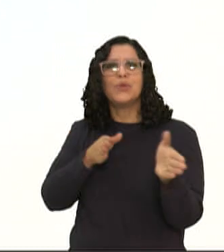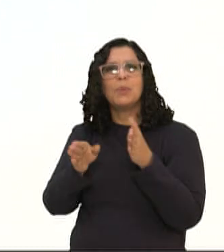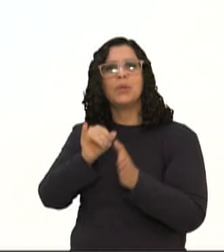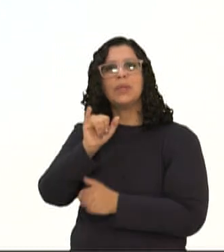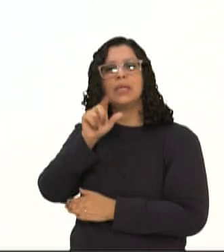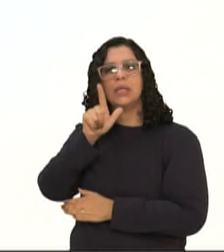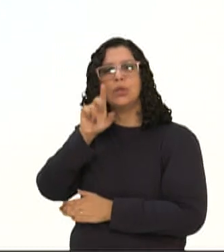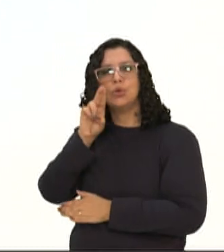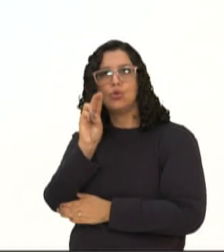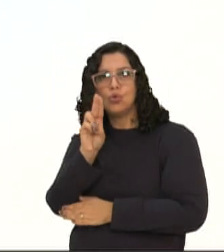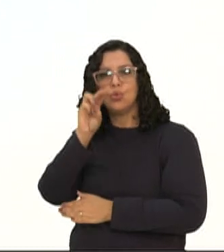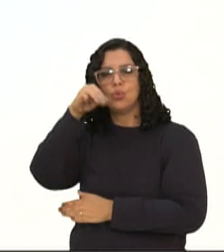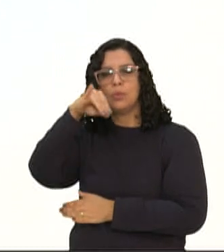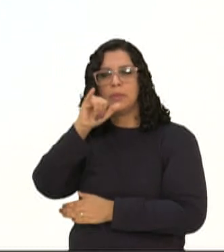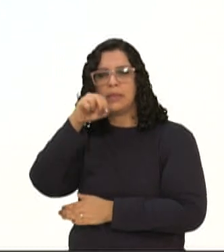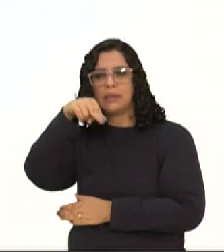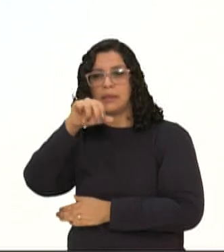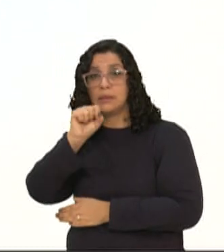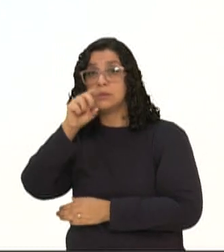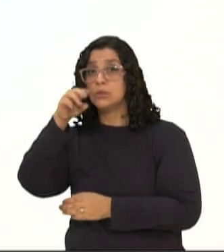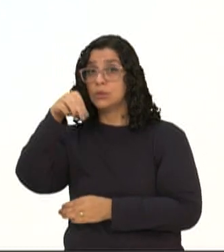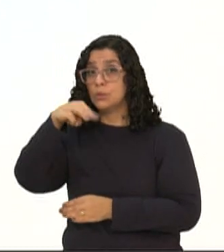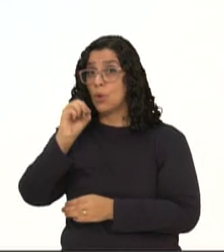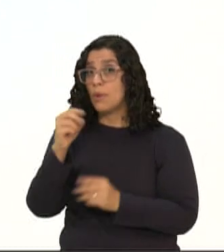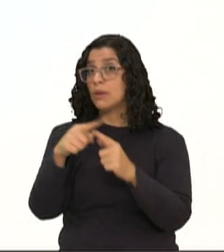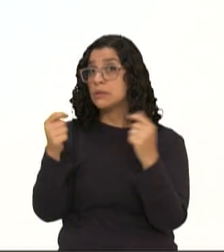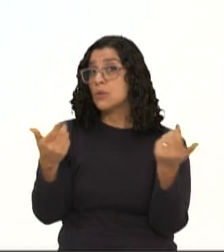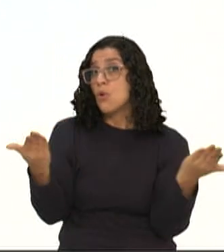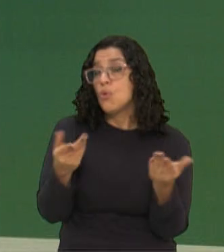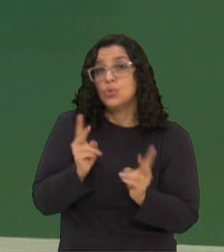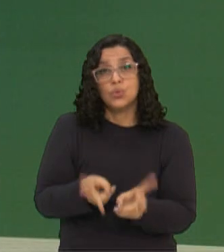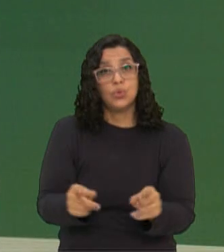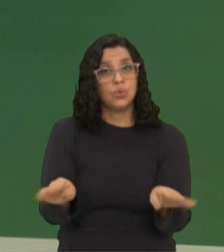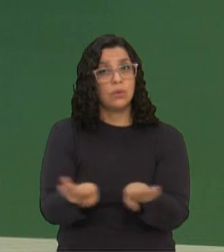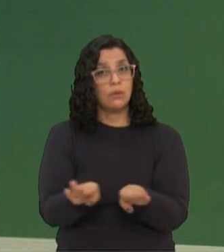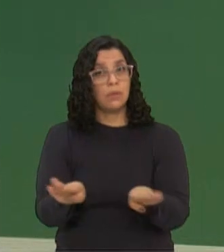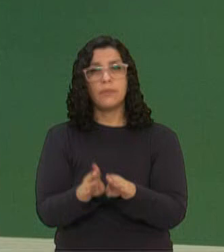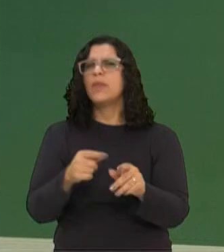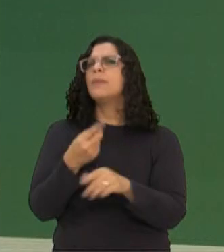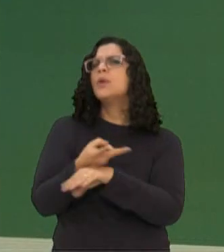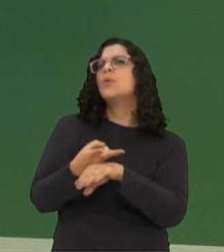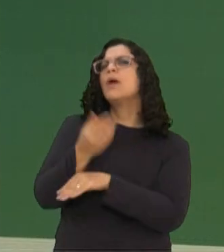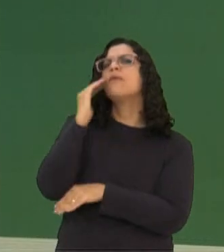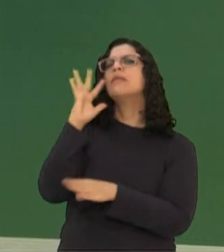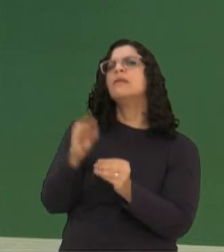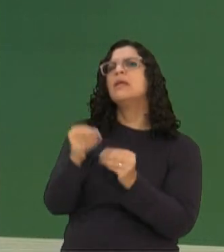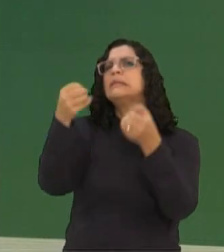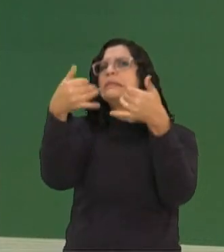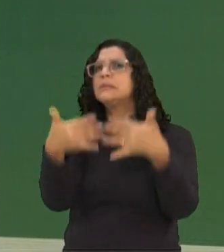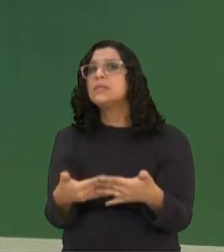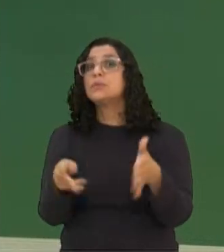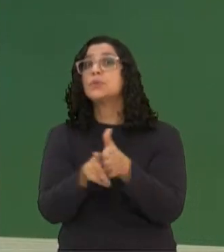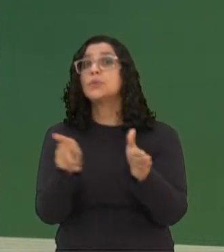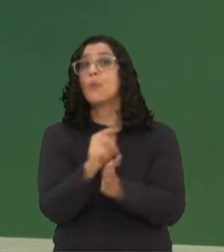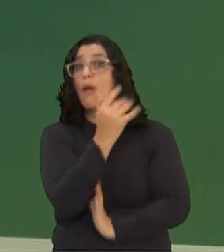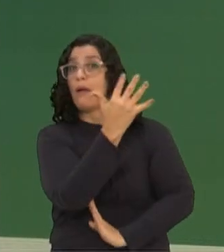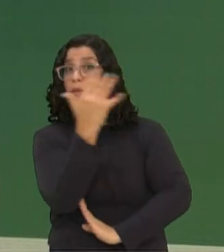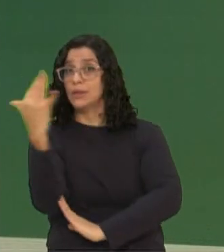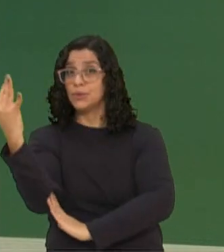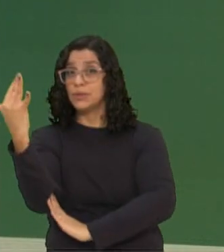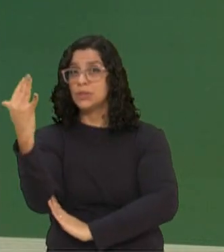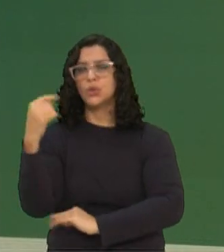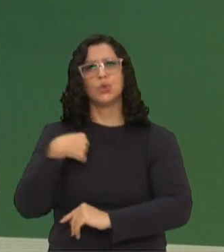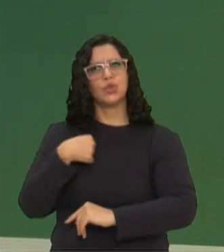a ciência está aí até hoje para a gente. Tá? E o que eles procuravam? Entender, explicar a natureza de